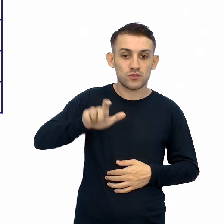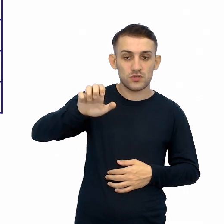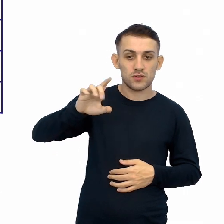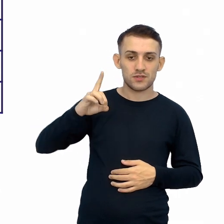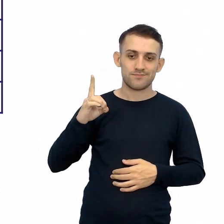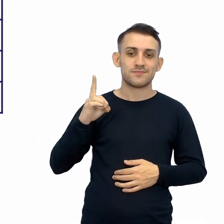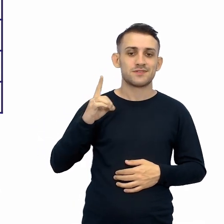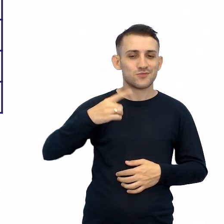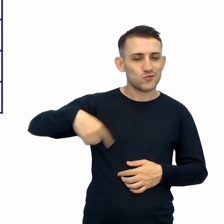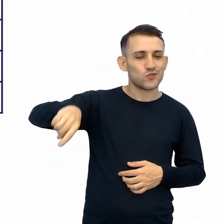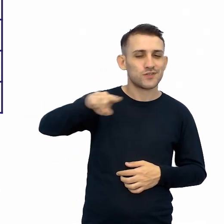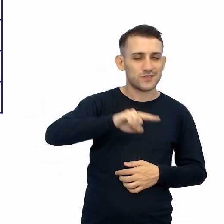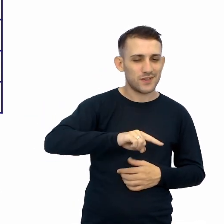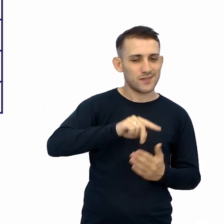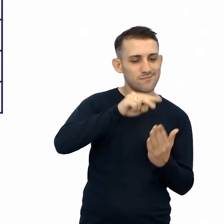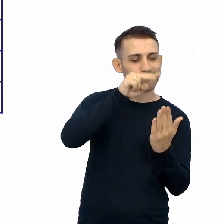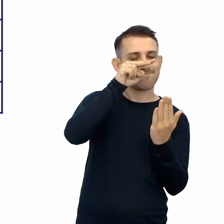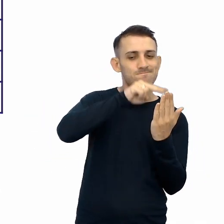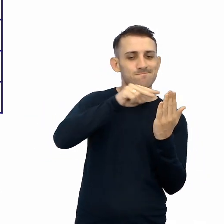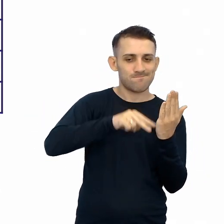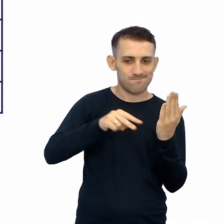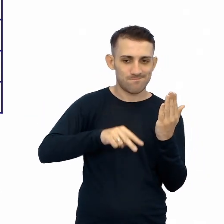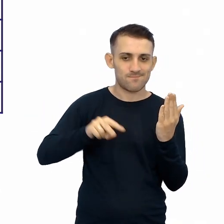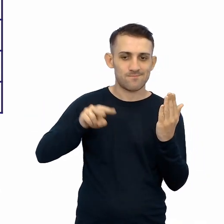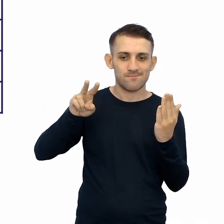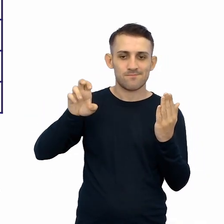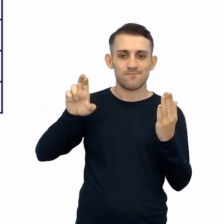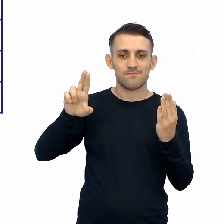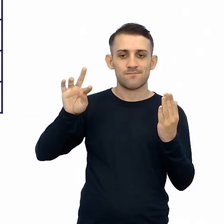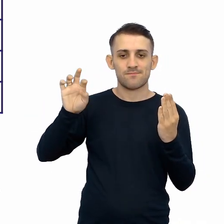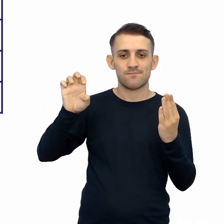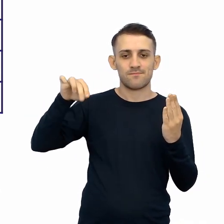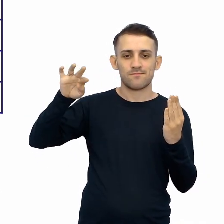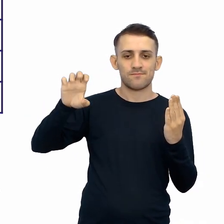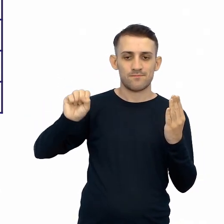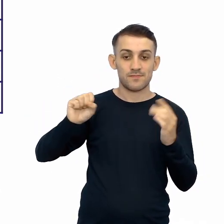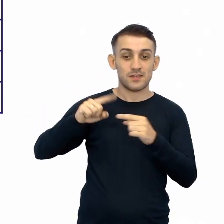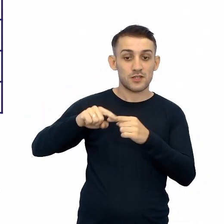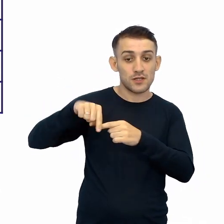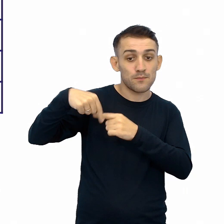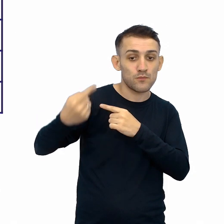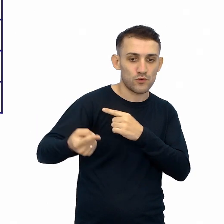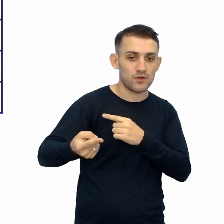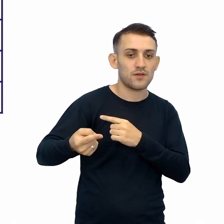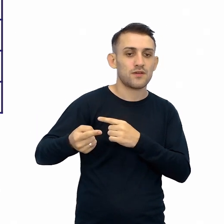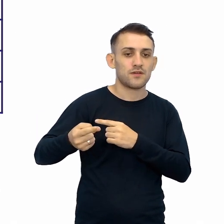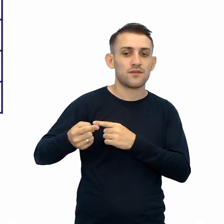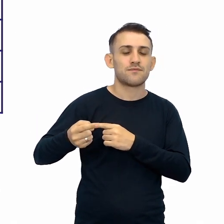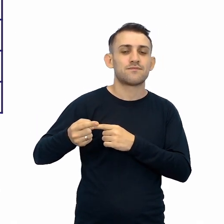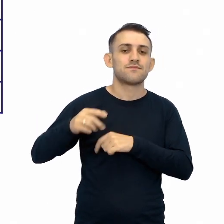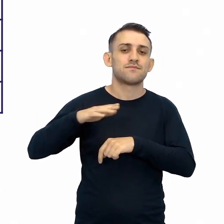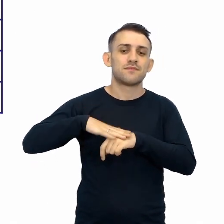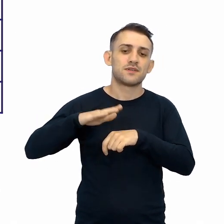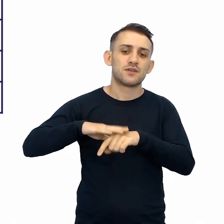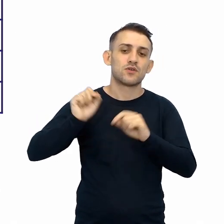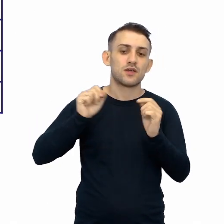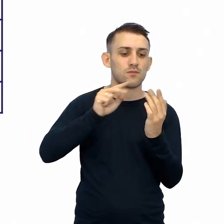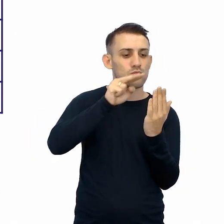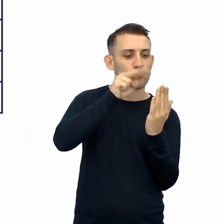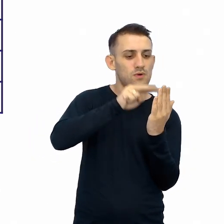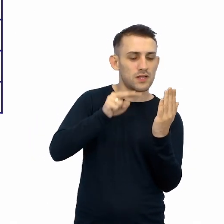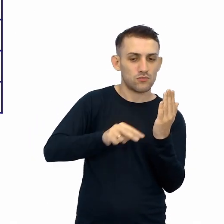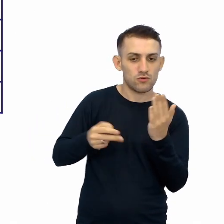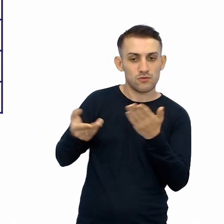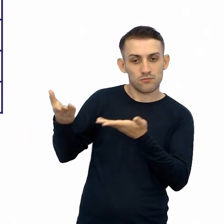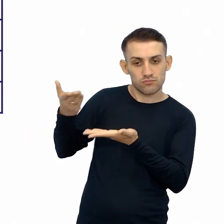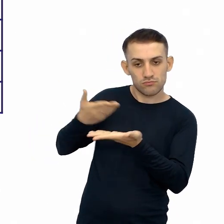em jogo e vocês vão ler um verbete sobre o lead. Na sequência, vocês vão fazer uma leitura